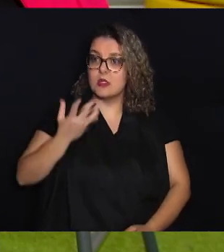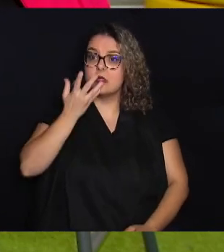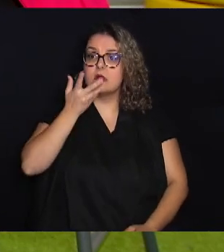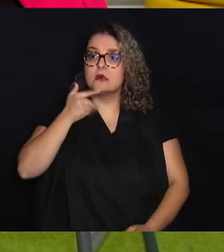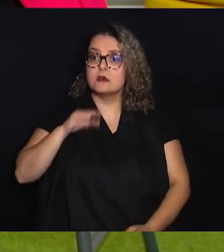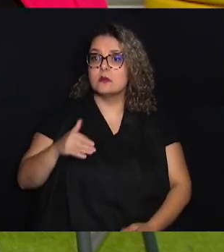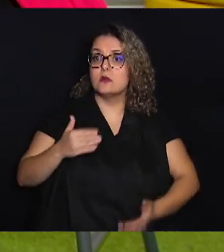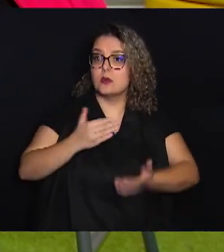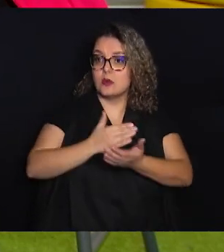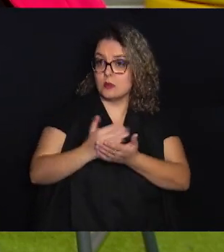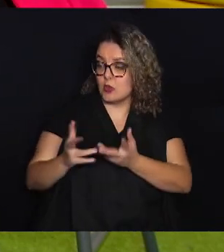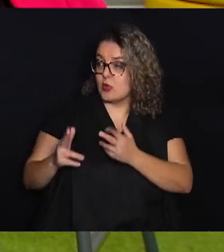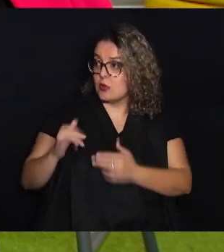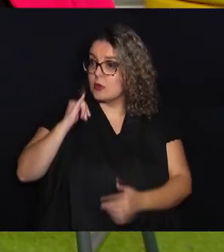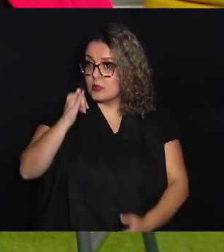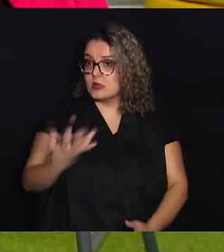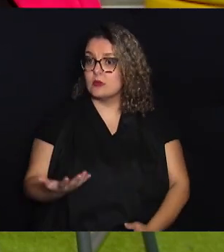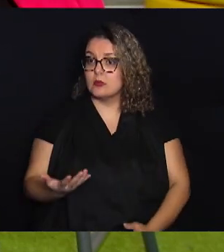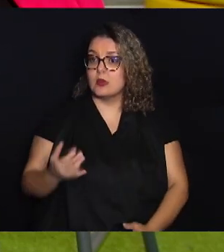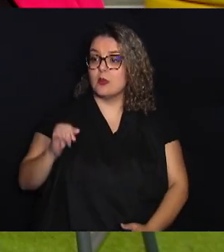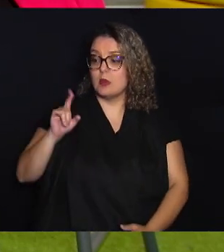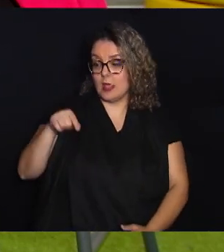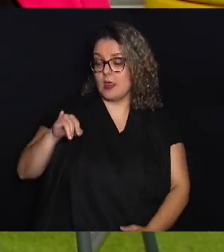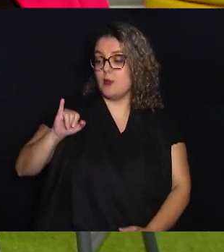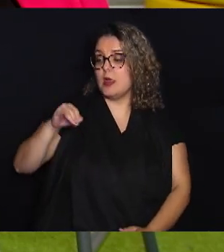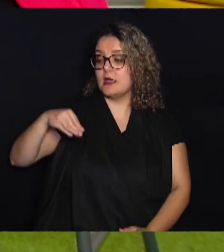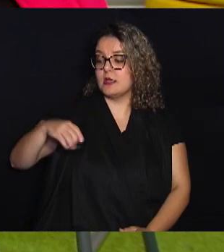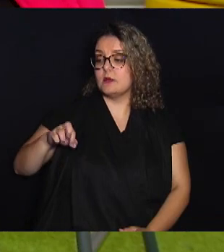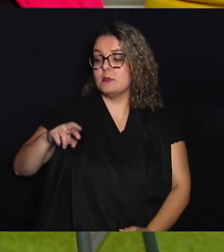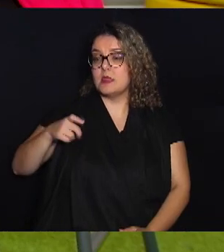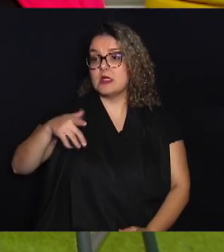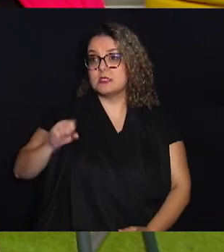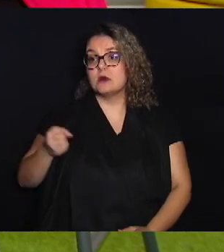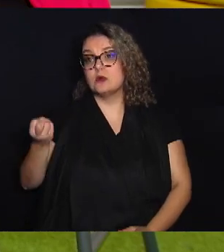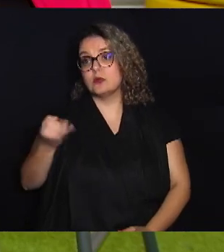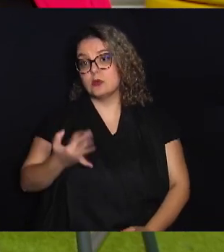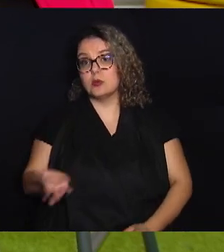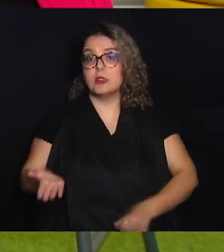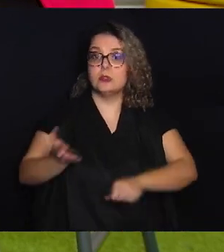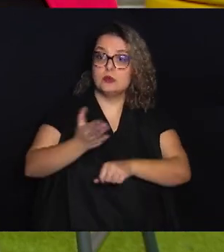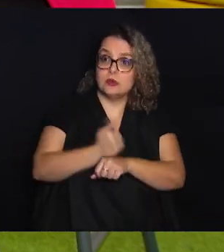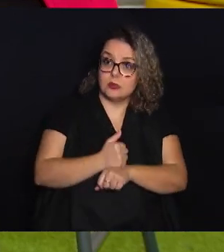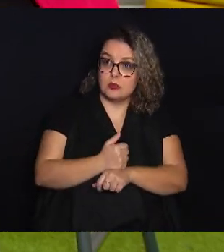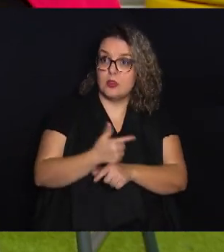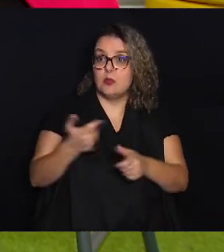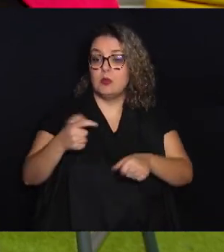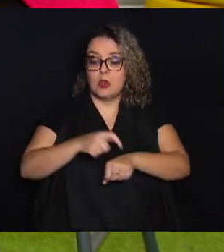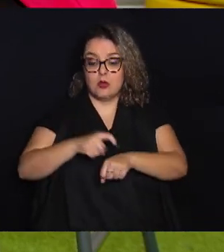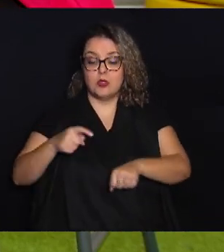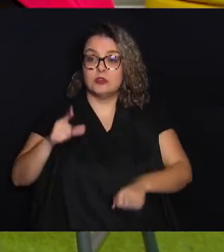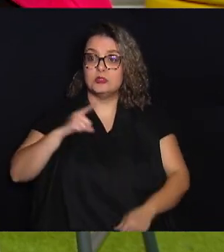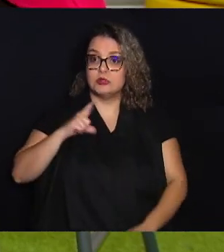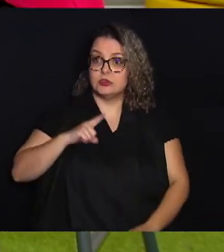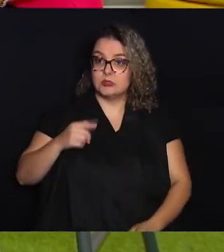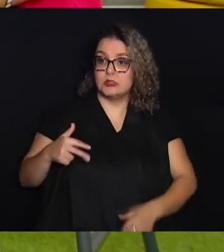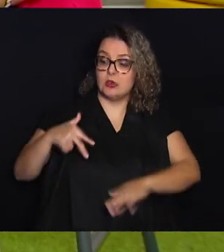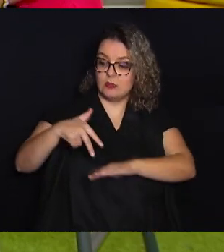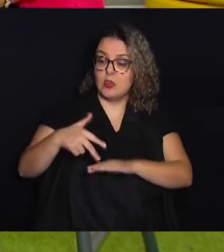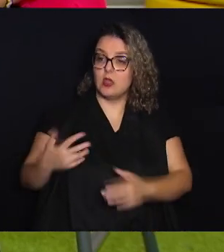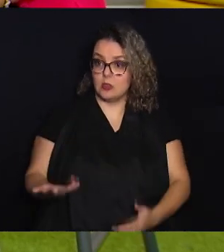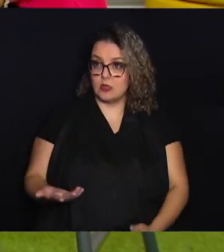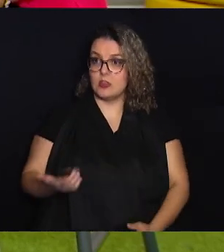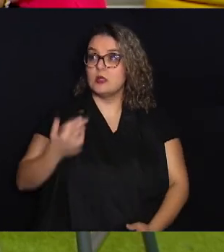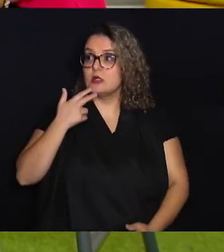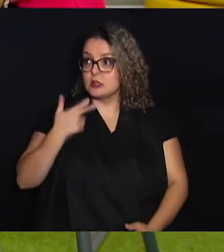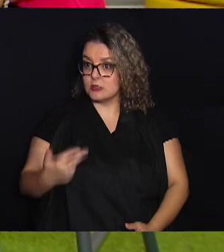crianças iniciam, como eu falei, é uma imersão. Então, quanto mais cedo e maior tempo elas têm disposição